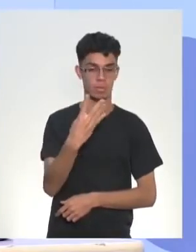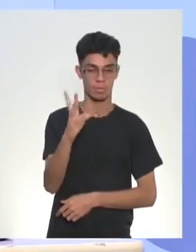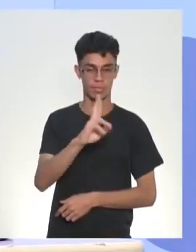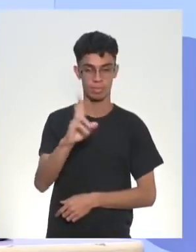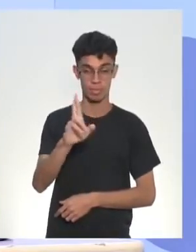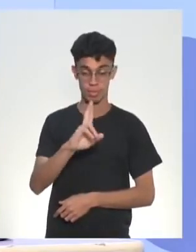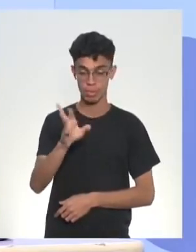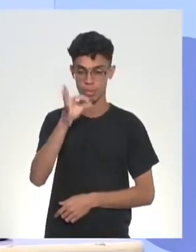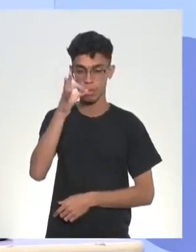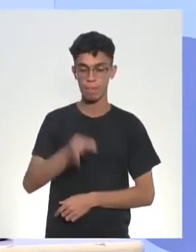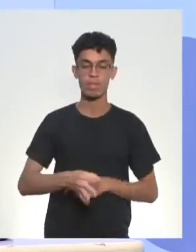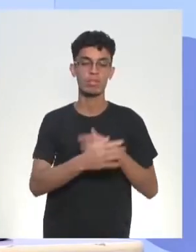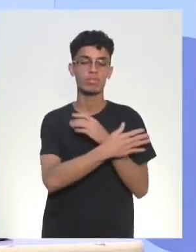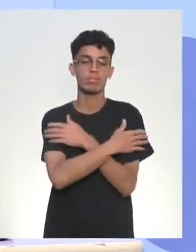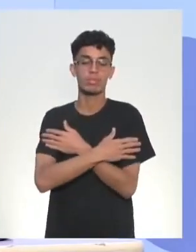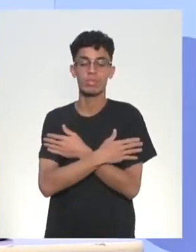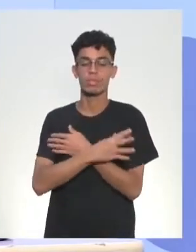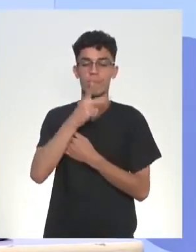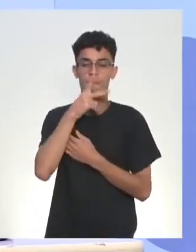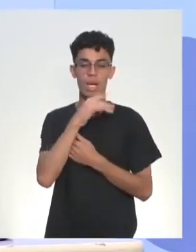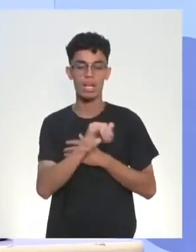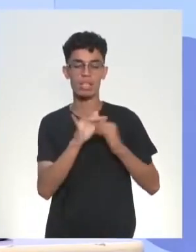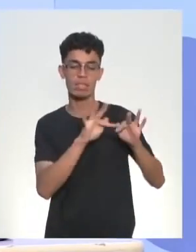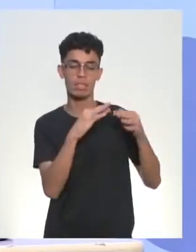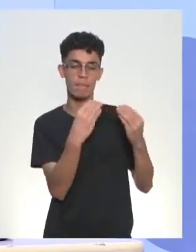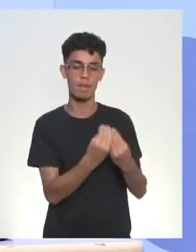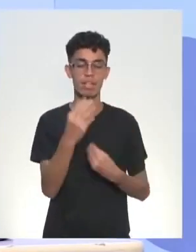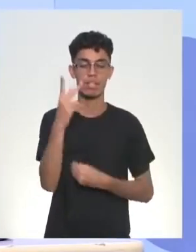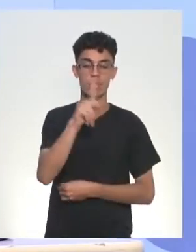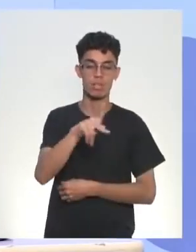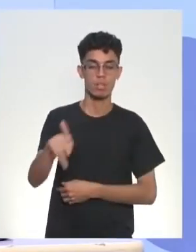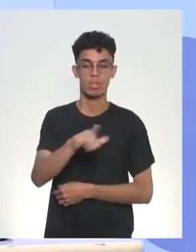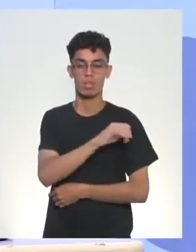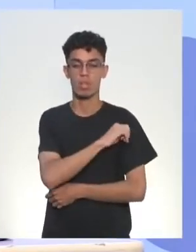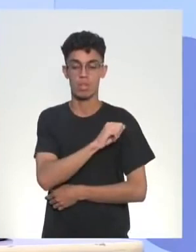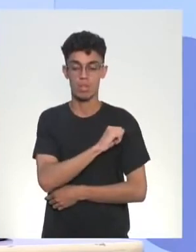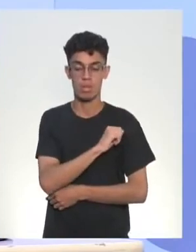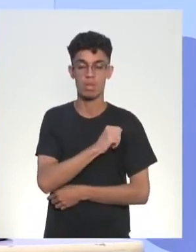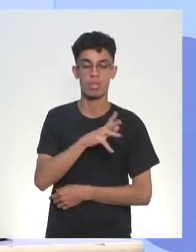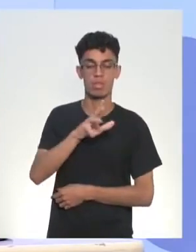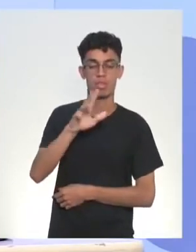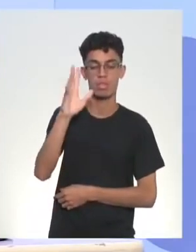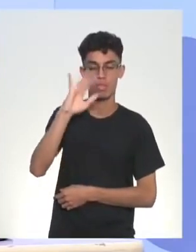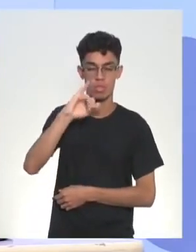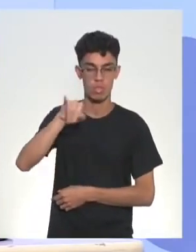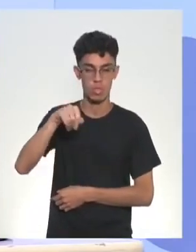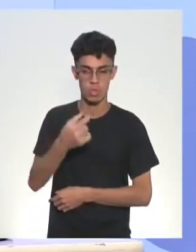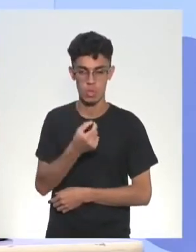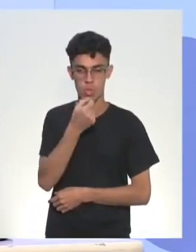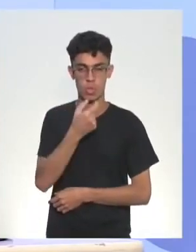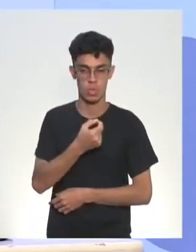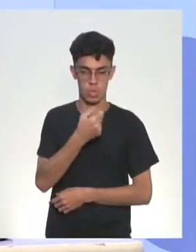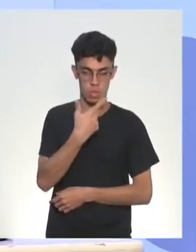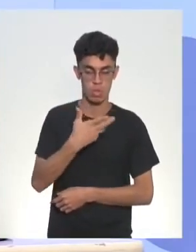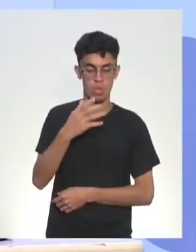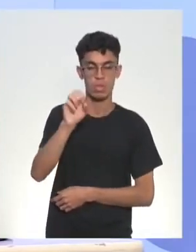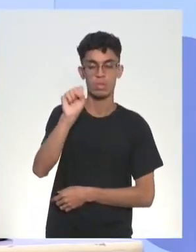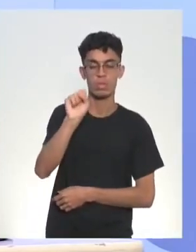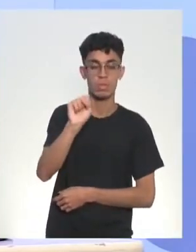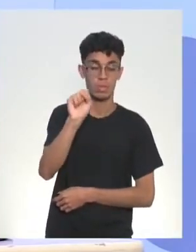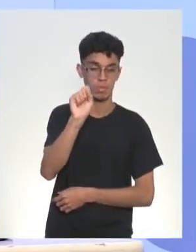todos os alunos, professores e pais lá de Itapecerica da Serra, Paraguaçu Paulista, Jundiaí, Riolândia,